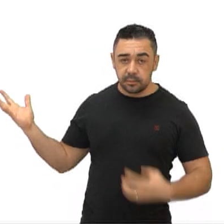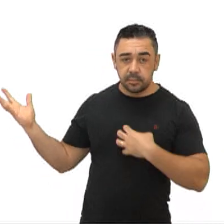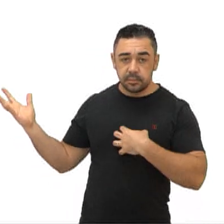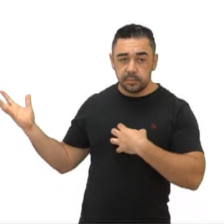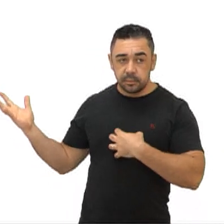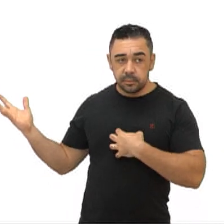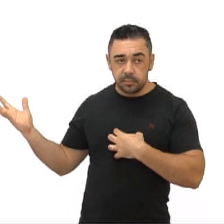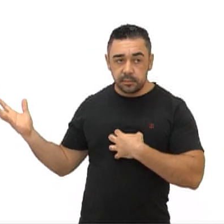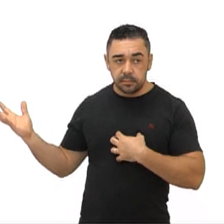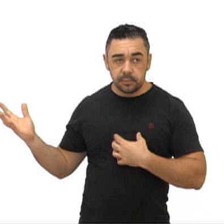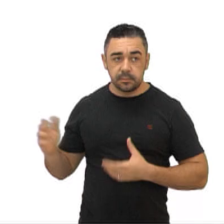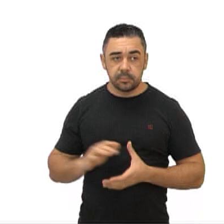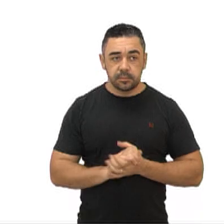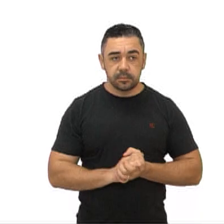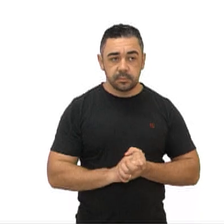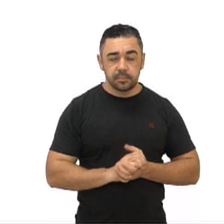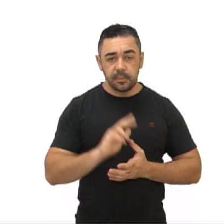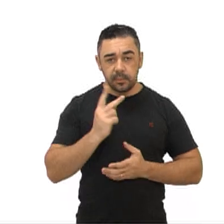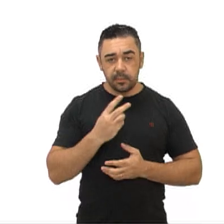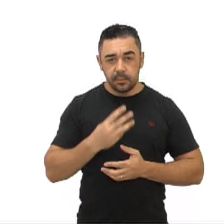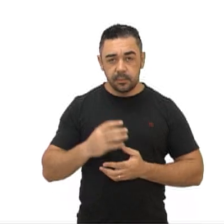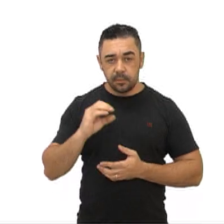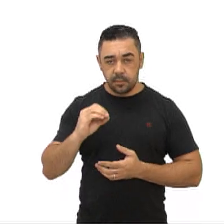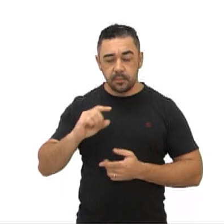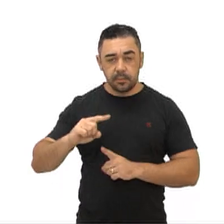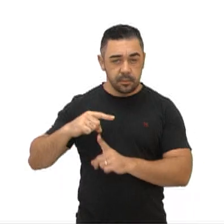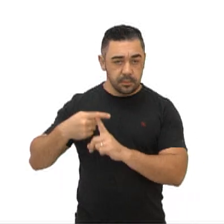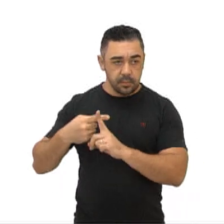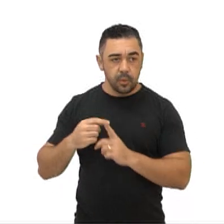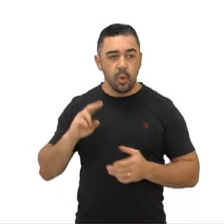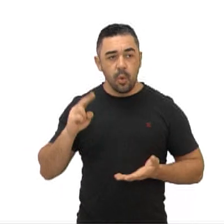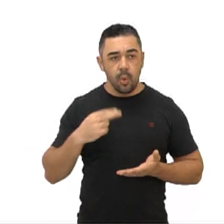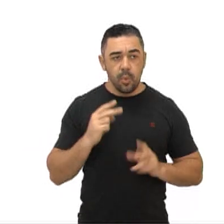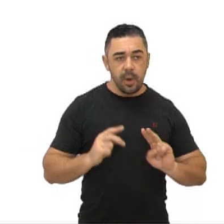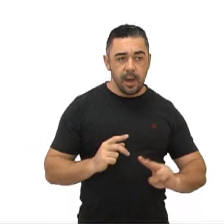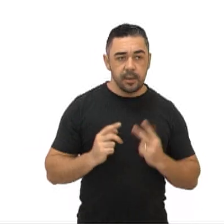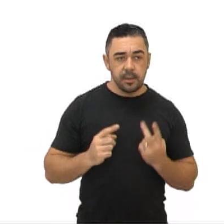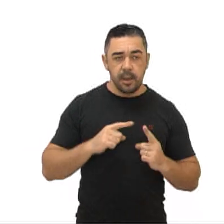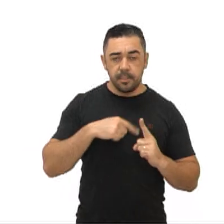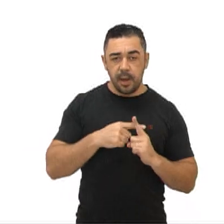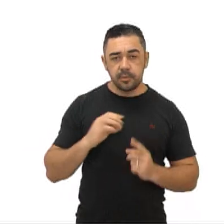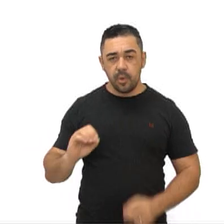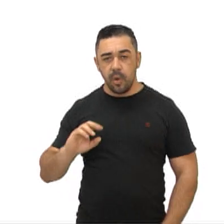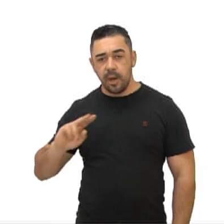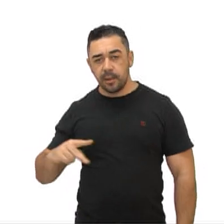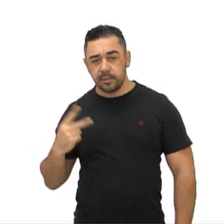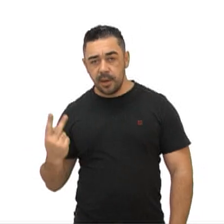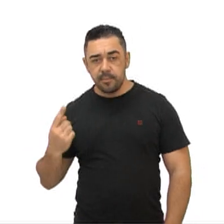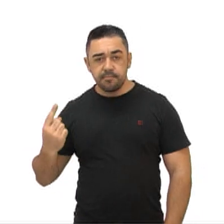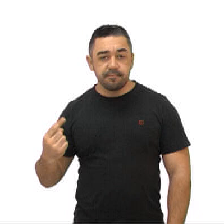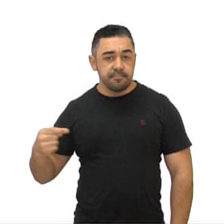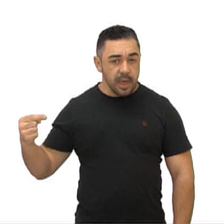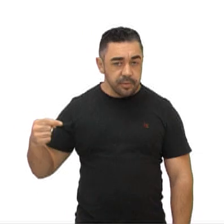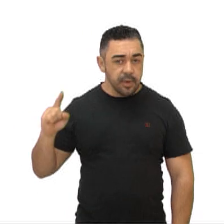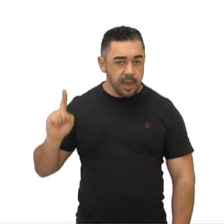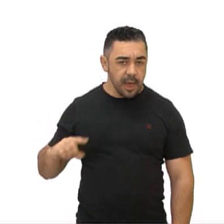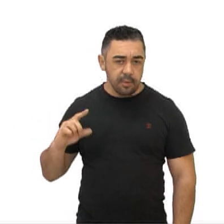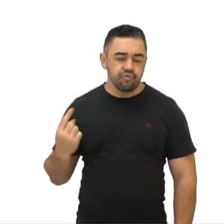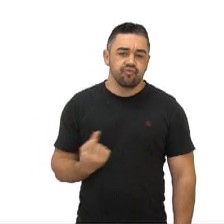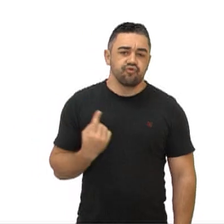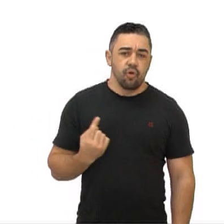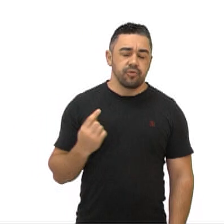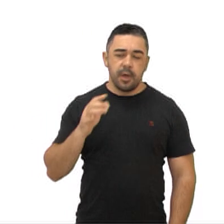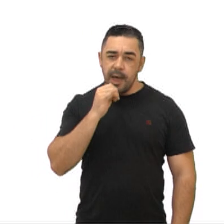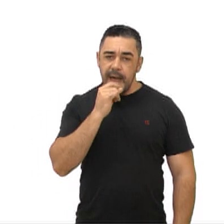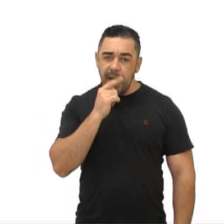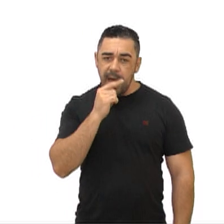formas, tendo H3O mais e OH- ou H e OH- é o processo da autoionização